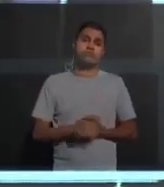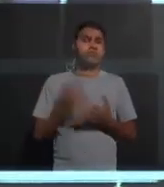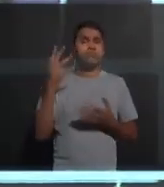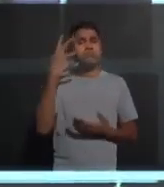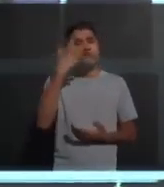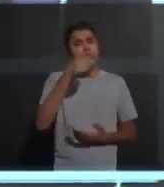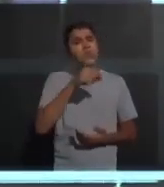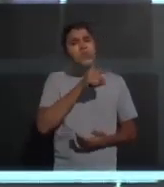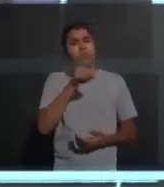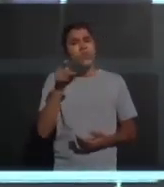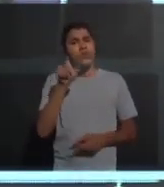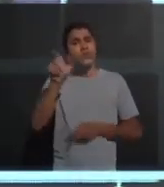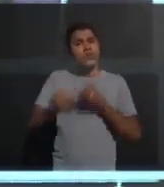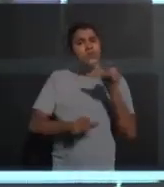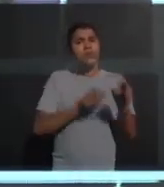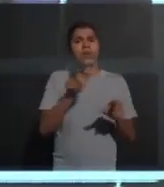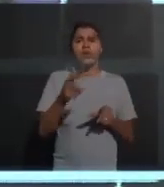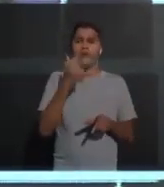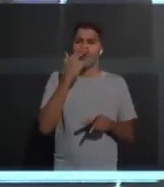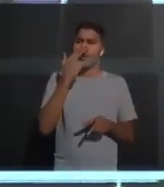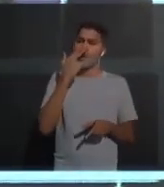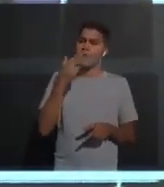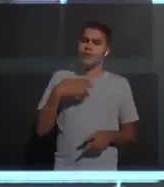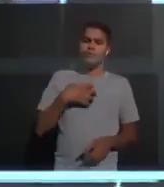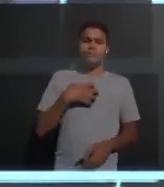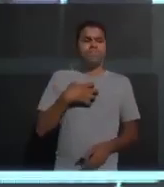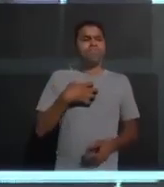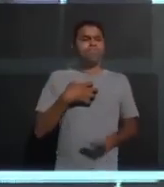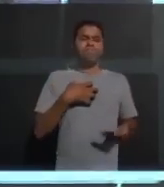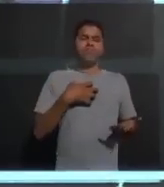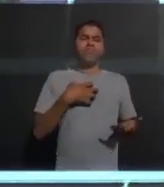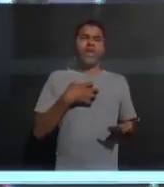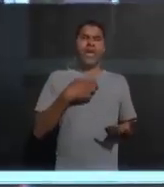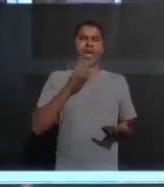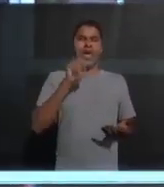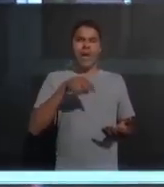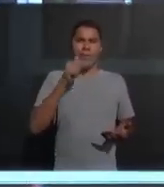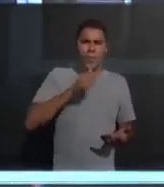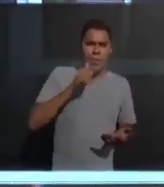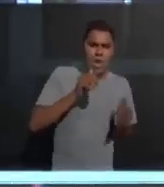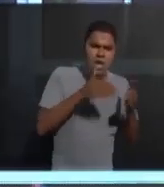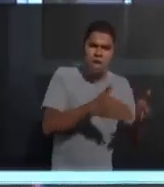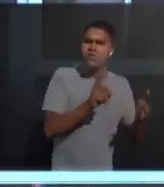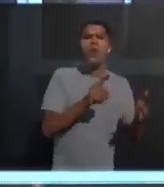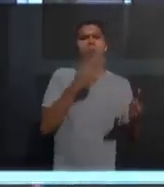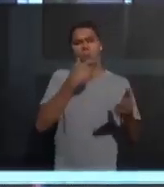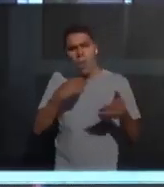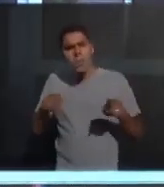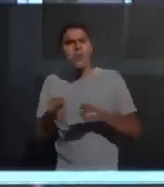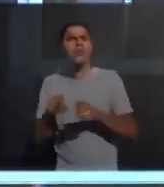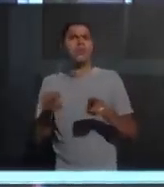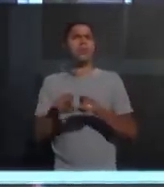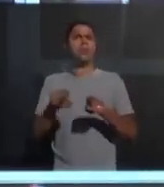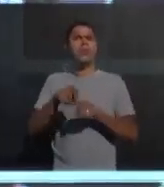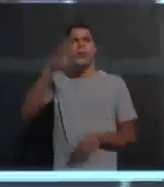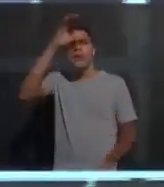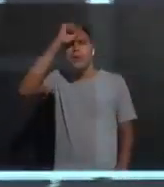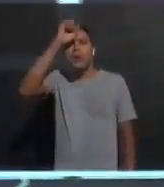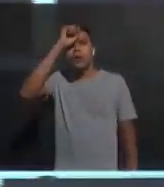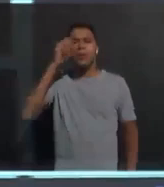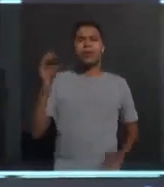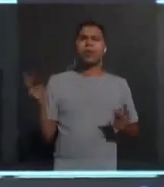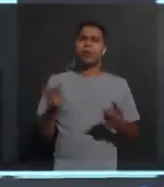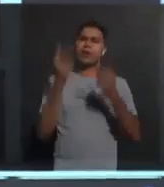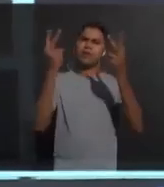você ser uma pessoa sensível não é feio a isso é coisa somente para a mulher não é coisa para homem também aprender a dar valor